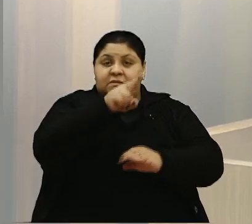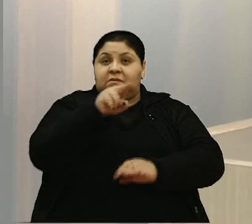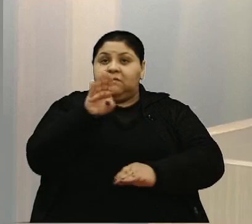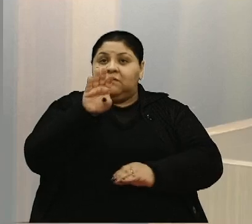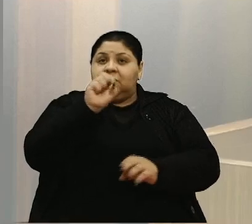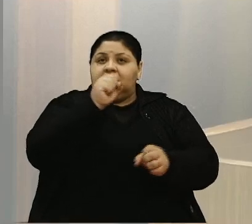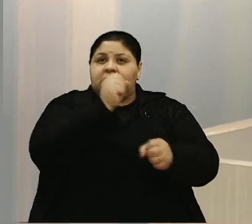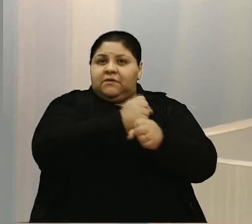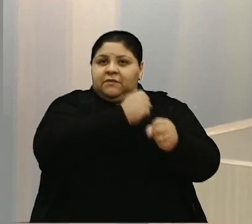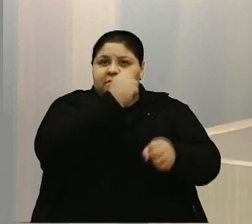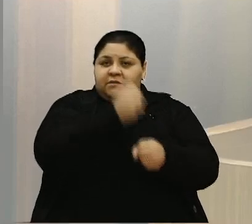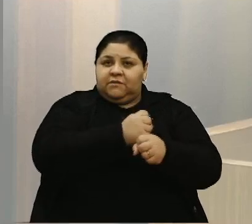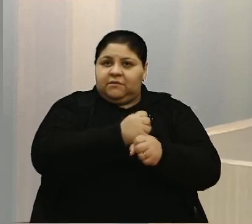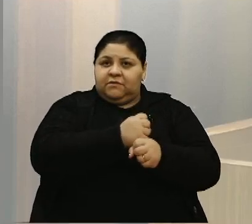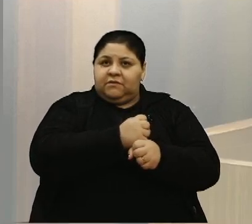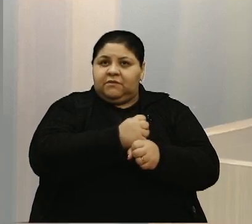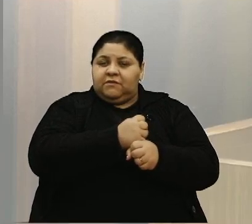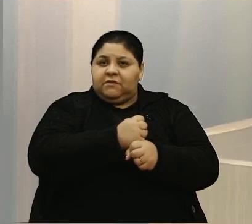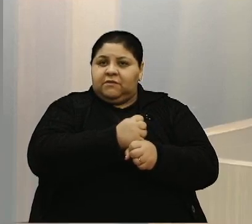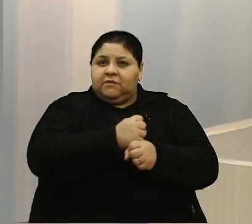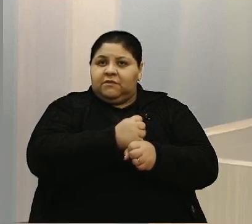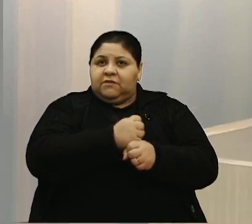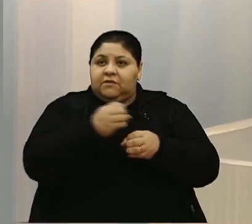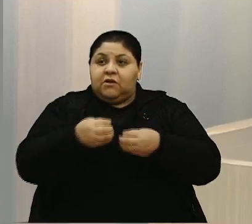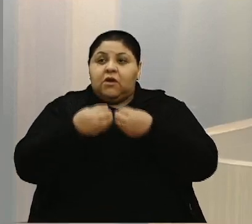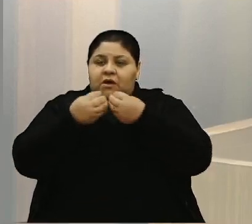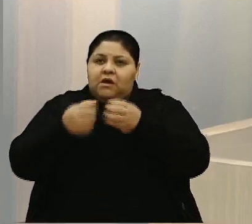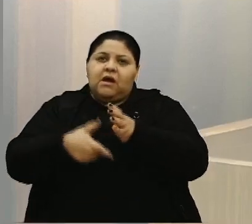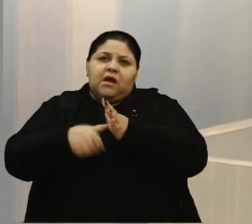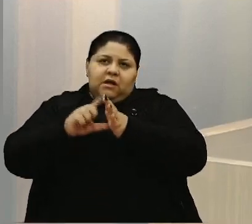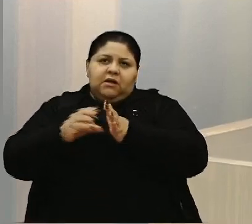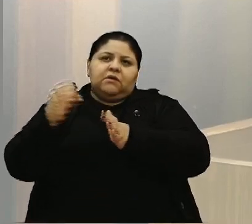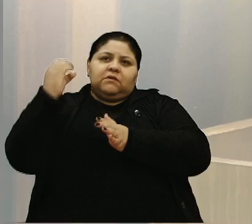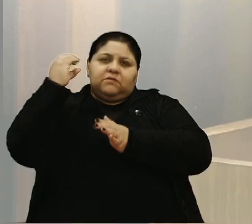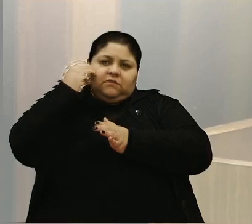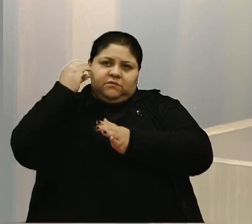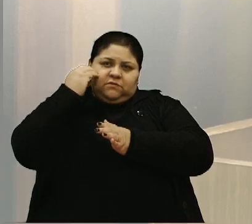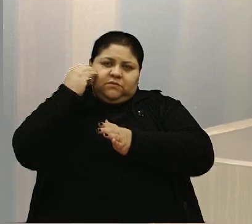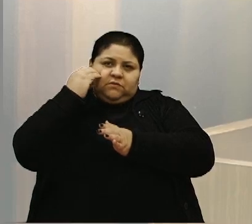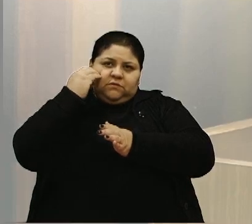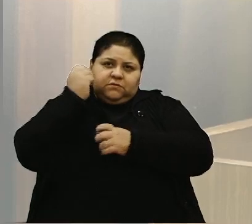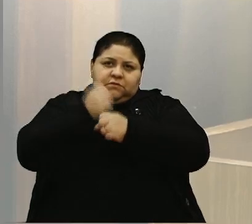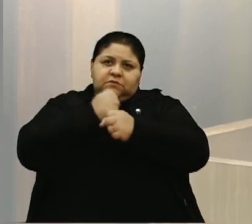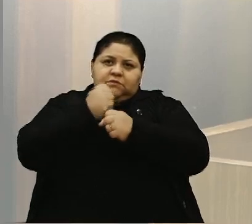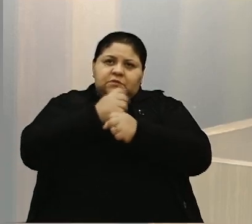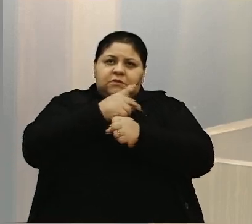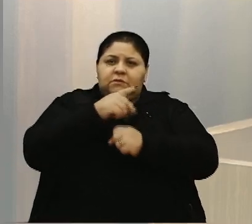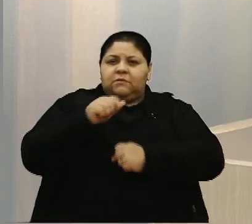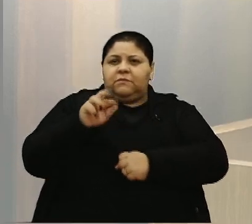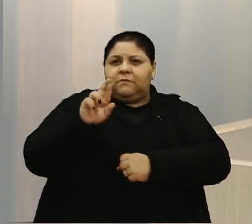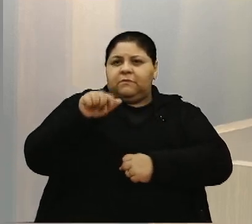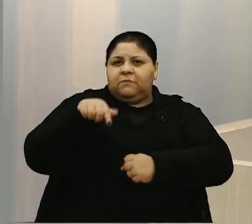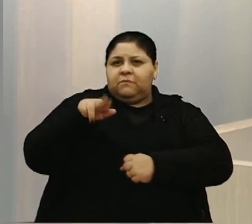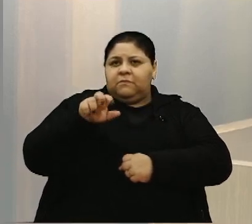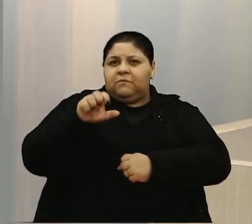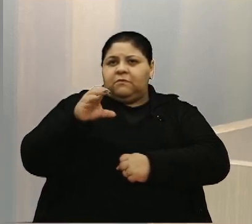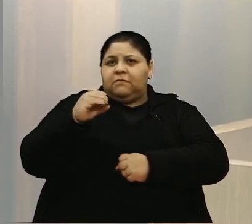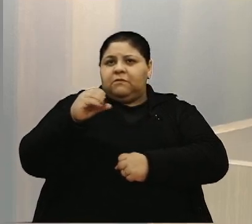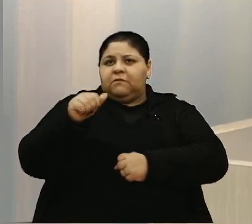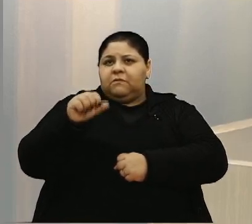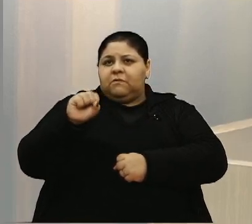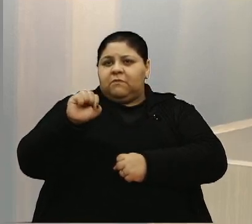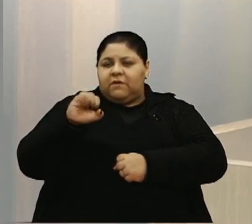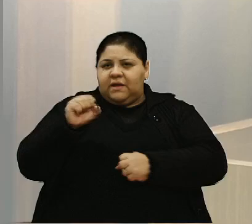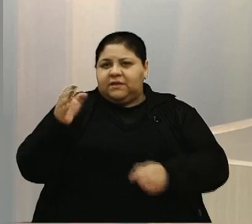Na verdade, entregamos uma nova UBS em Anarrec, uma UBS reformada que é a Parque Oasis, temos a UBS do